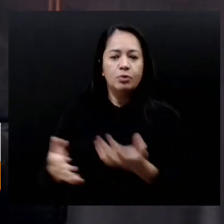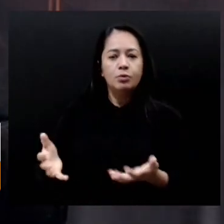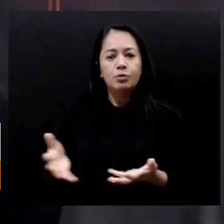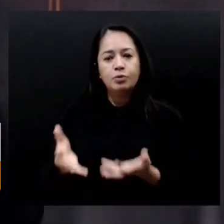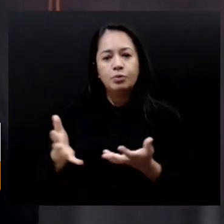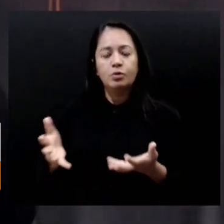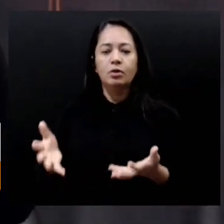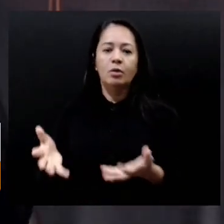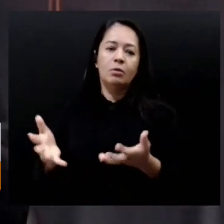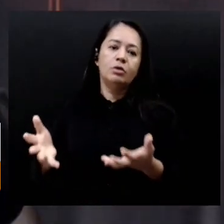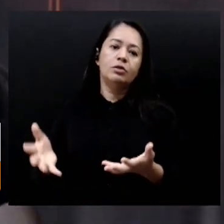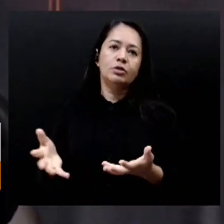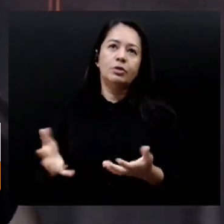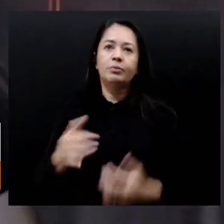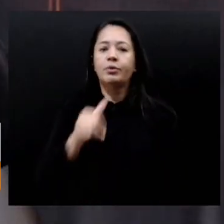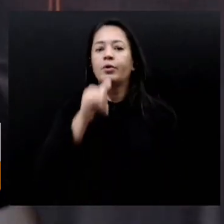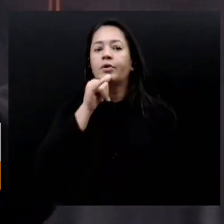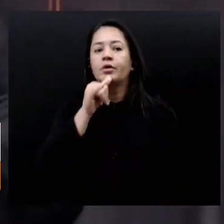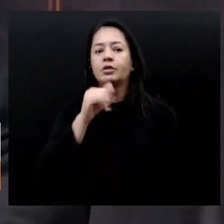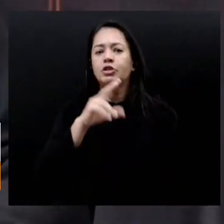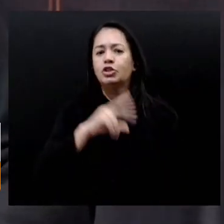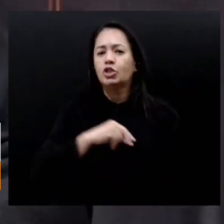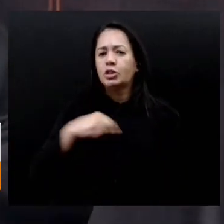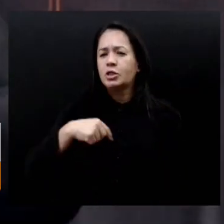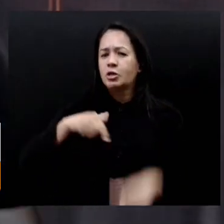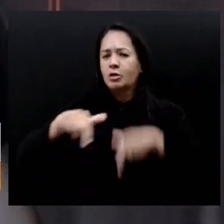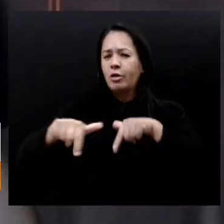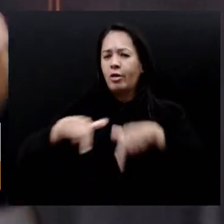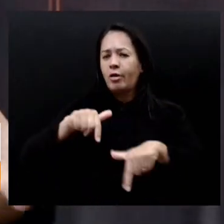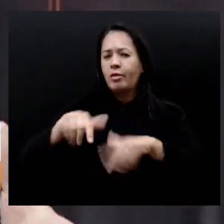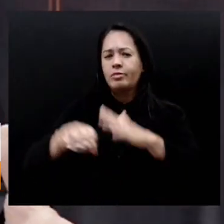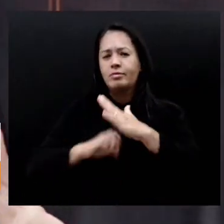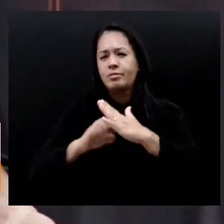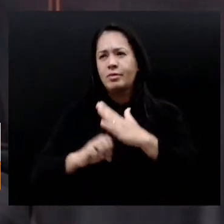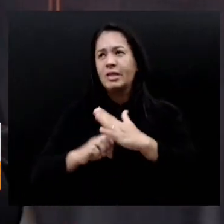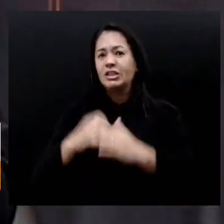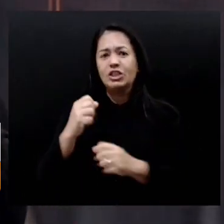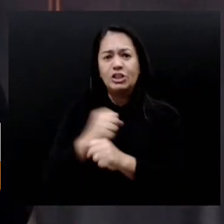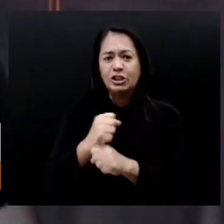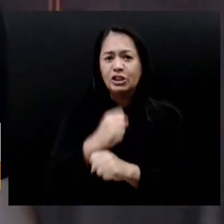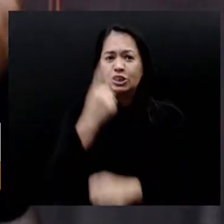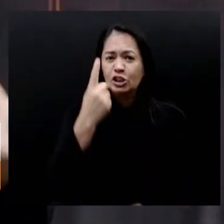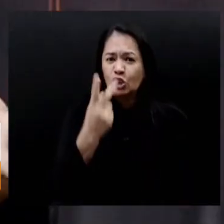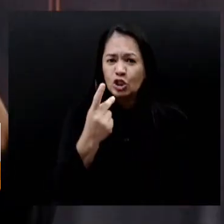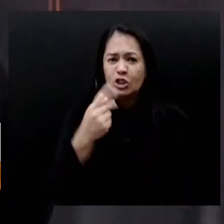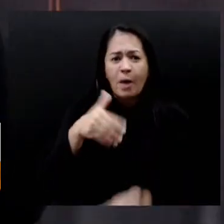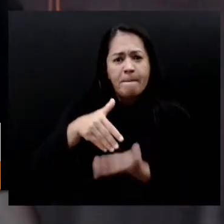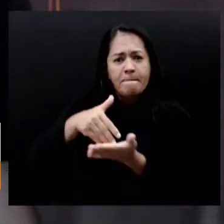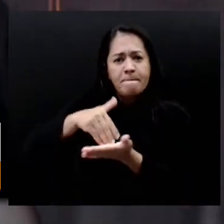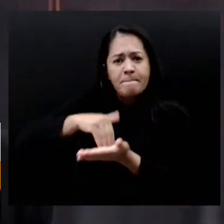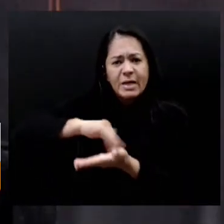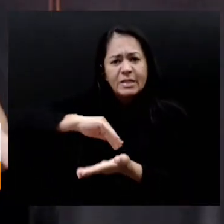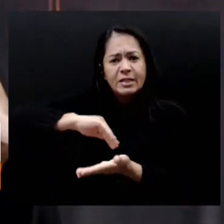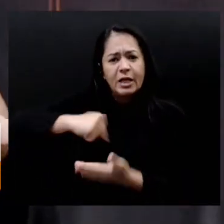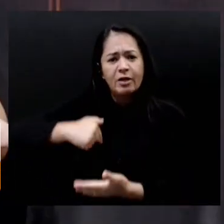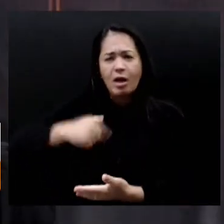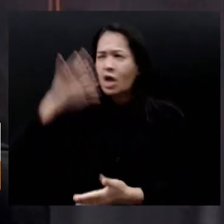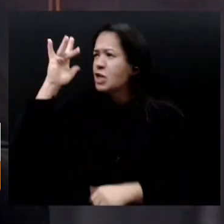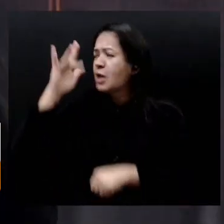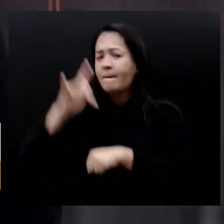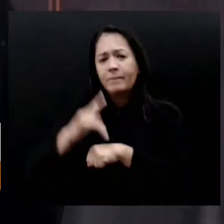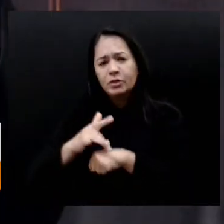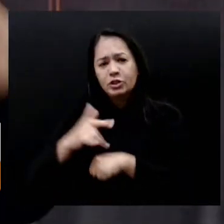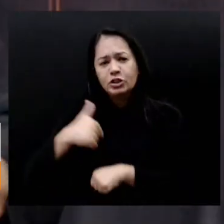Então, por exemplo, nossa, eu trabalho nessa empresa há 12 anos e fui mandada embora. É um absurdo, eu estou com raiva,